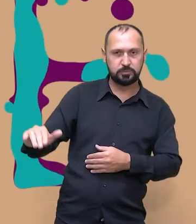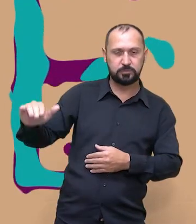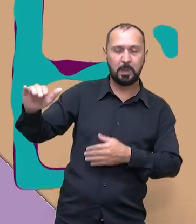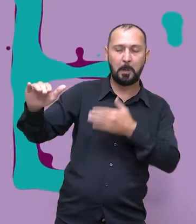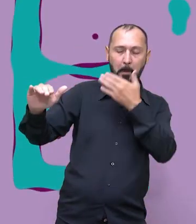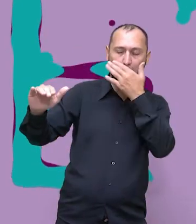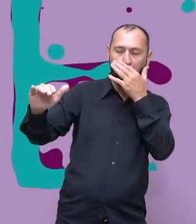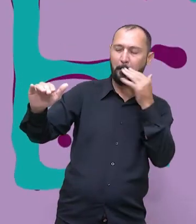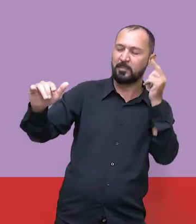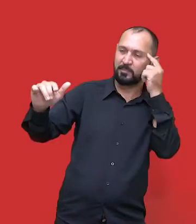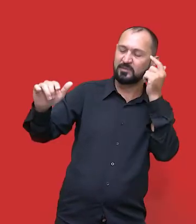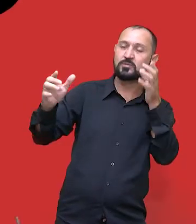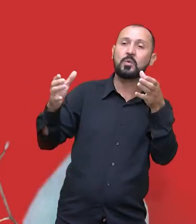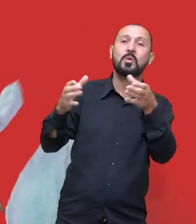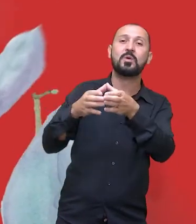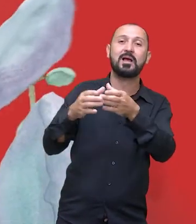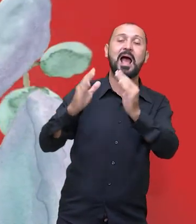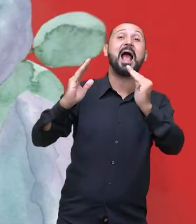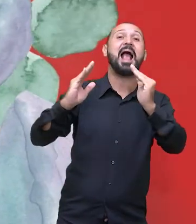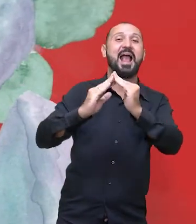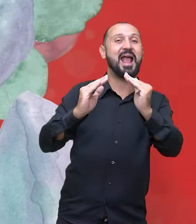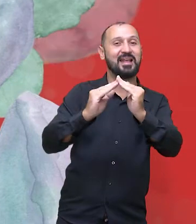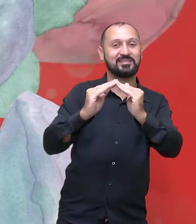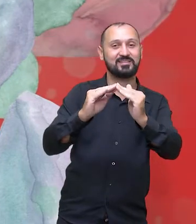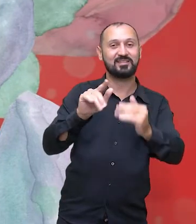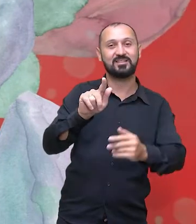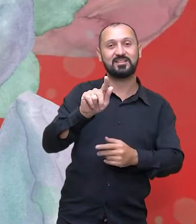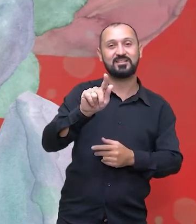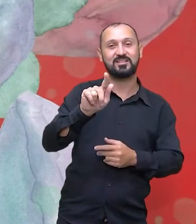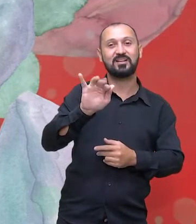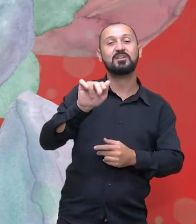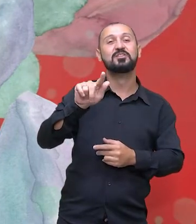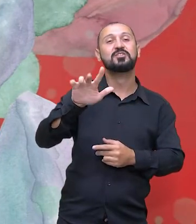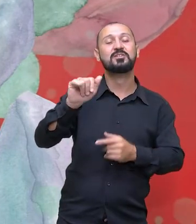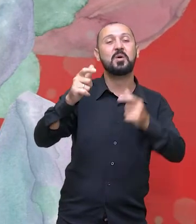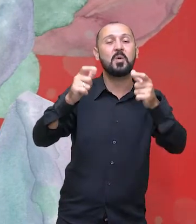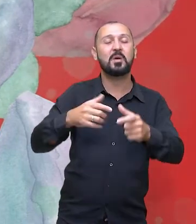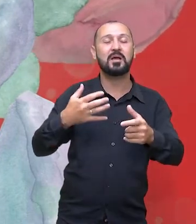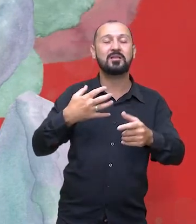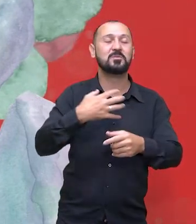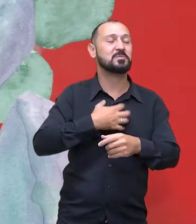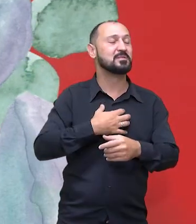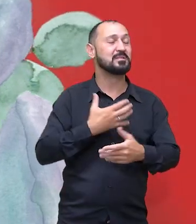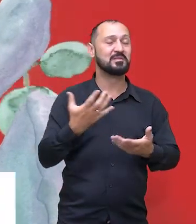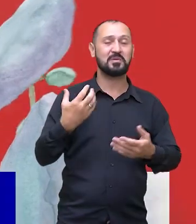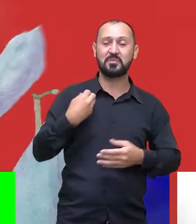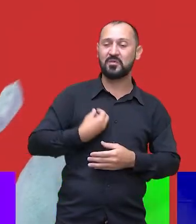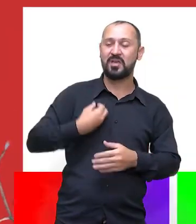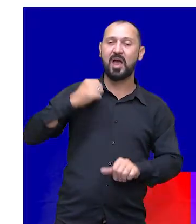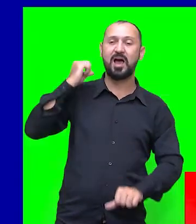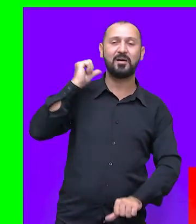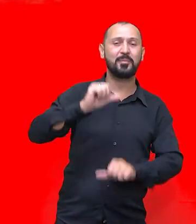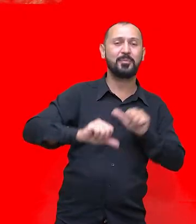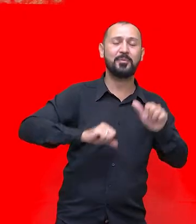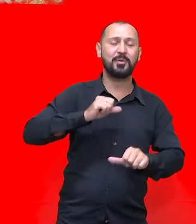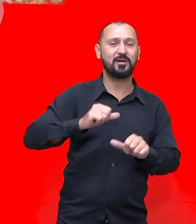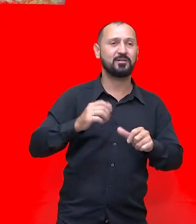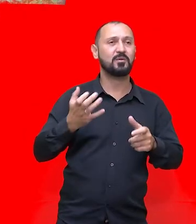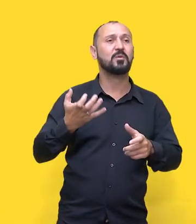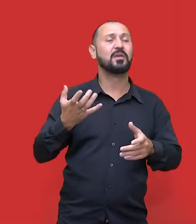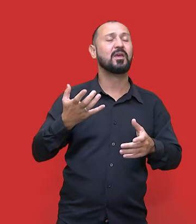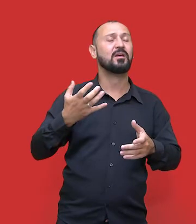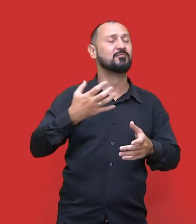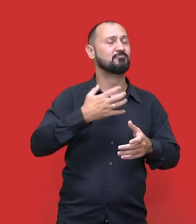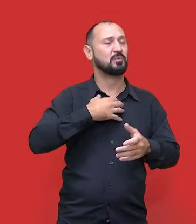estou. Então acredito que a Casa Ginga é um lugar onde se renova, onde